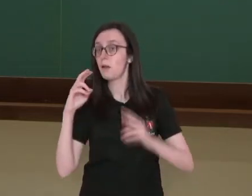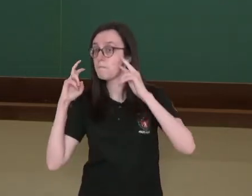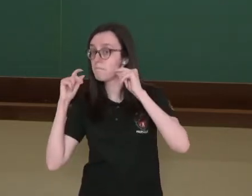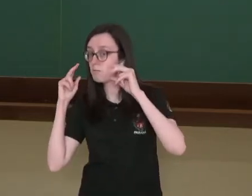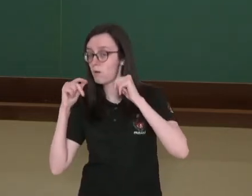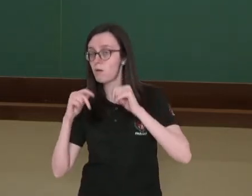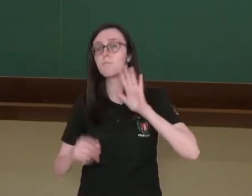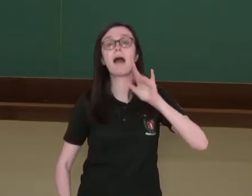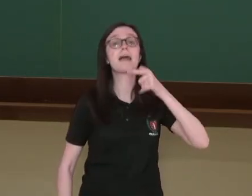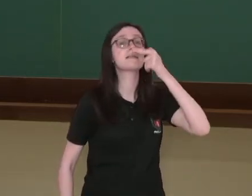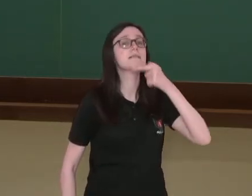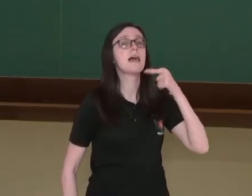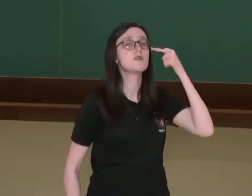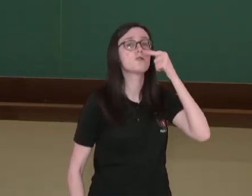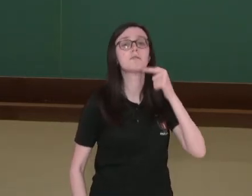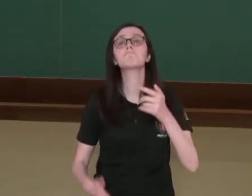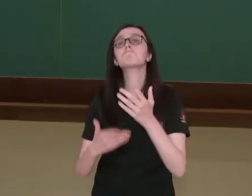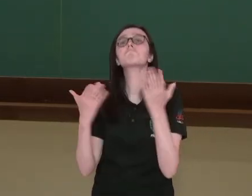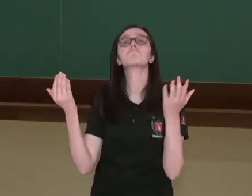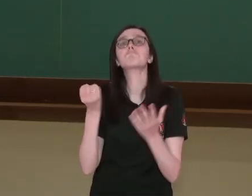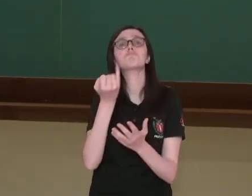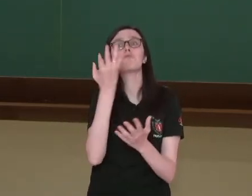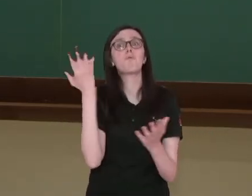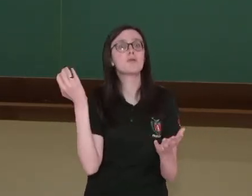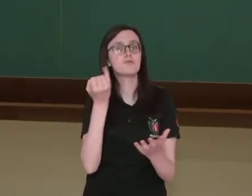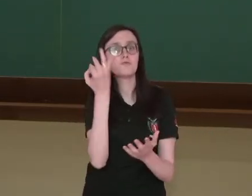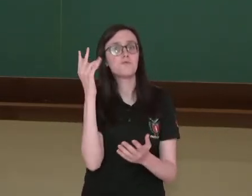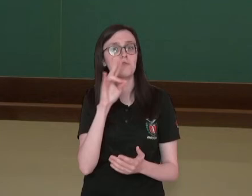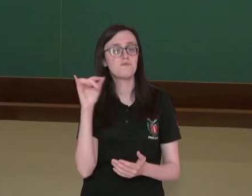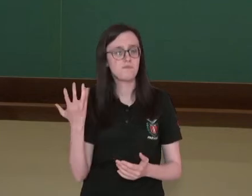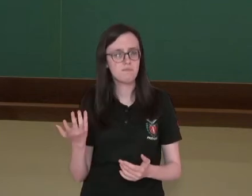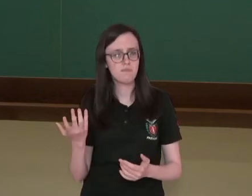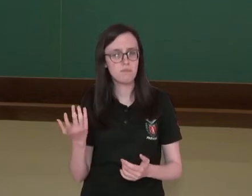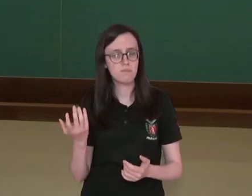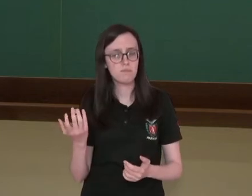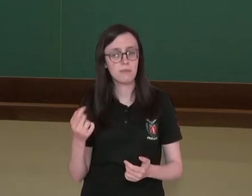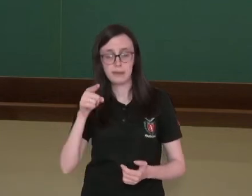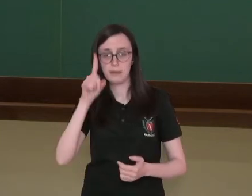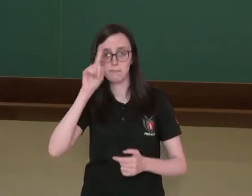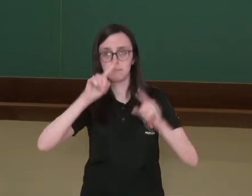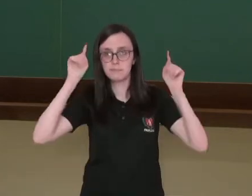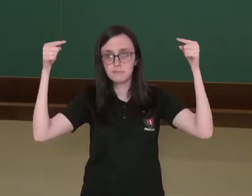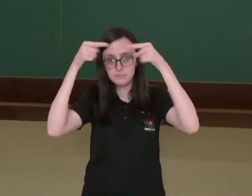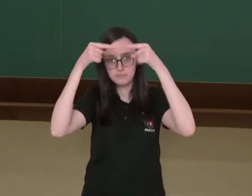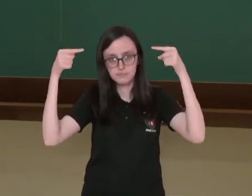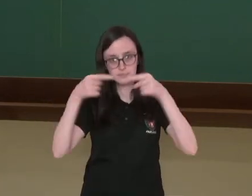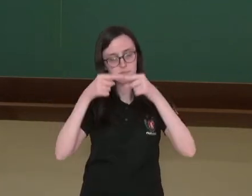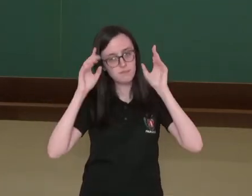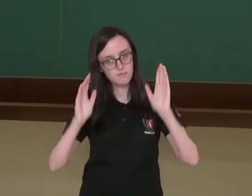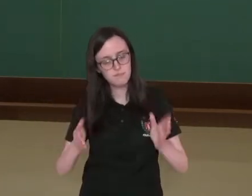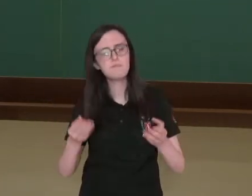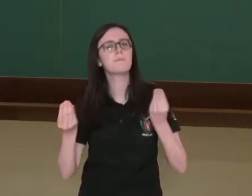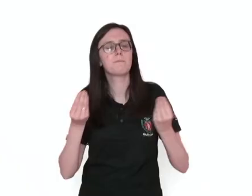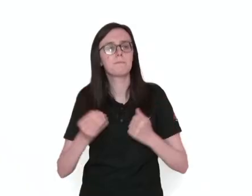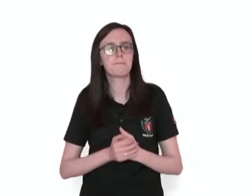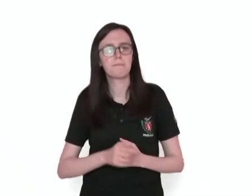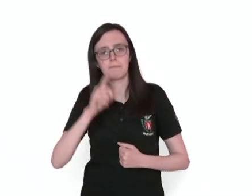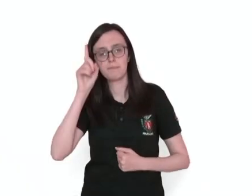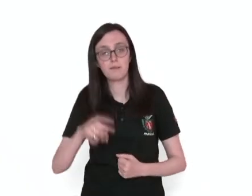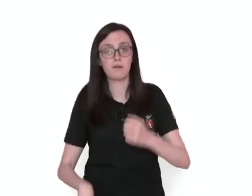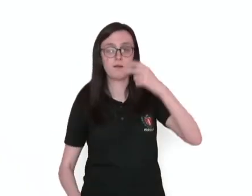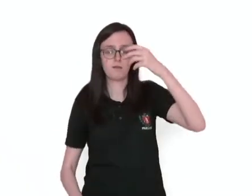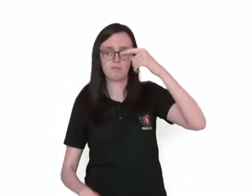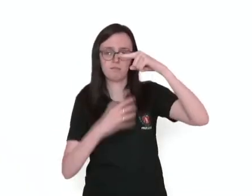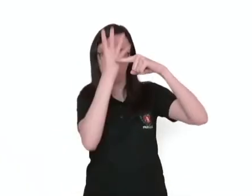bombons. Em 7 horas, quantos bombons ele vai ter? Como é uma grandeza diretamente proporcional, ficou 4 está para